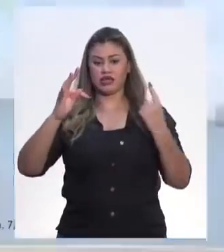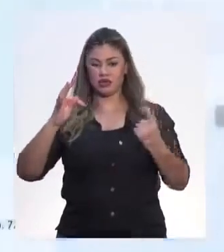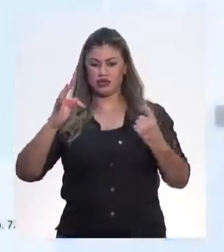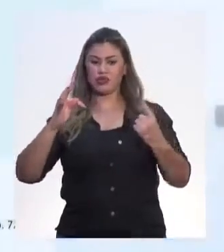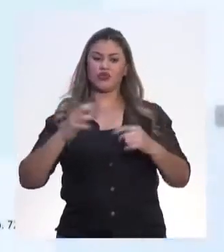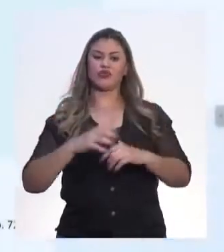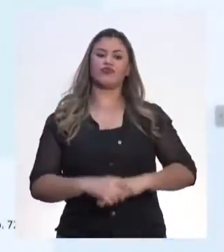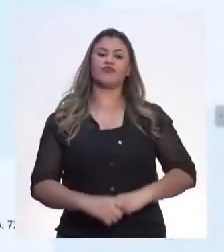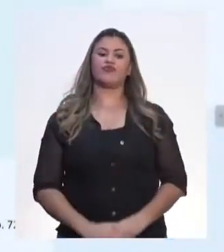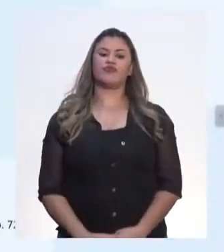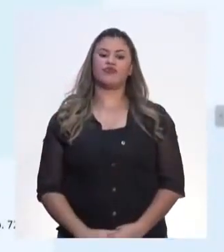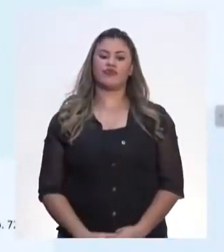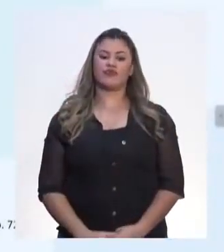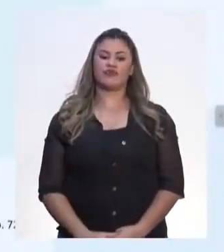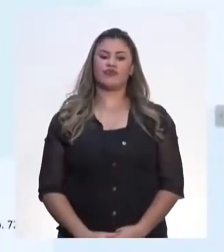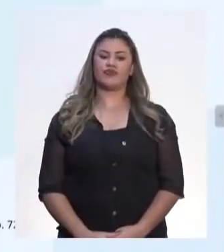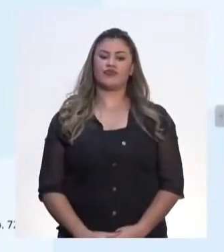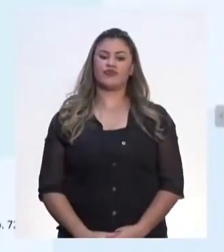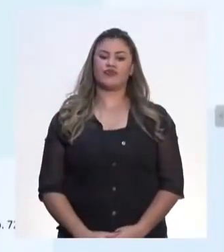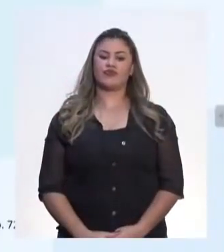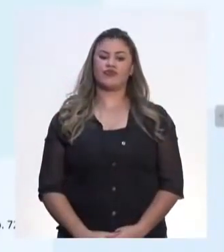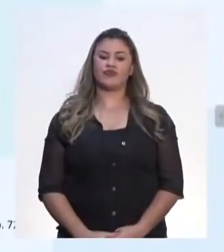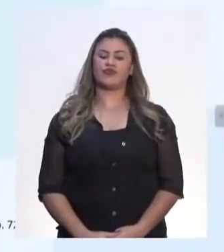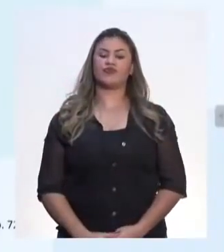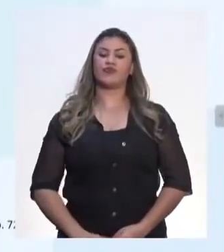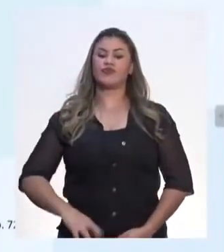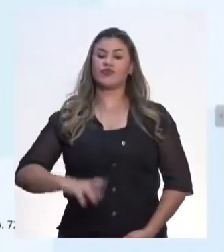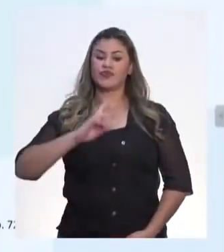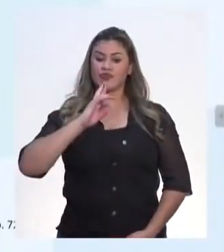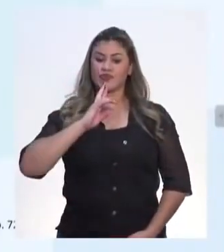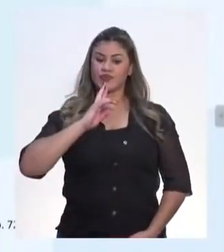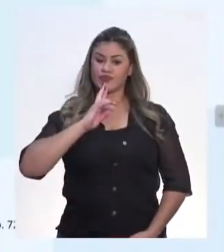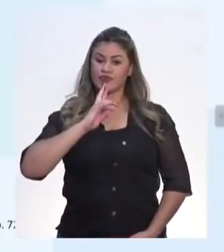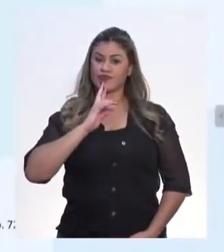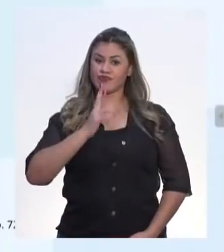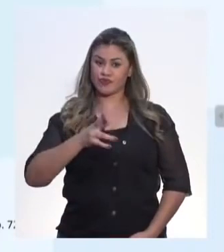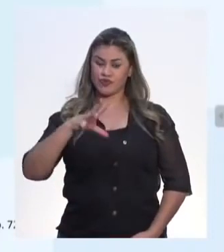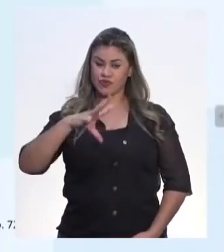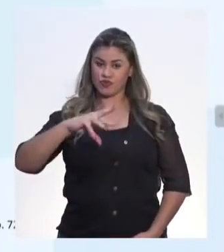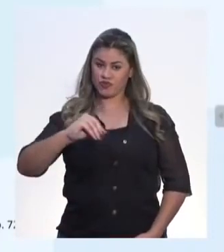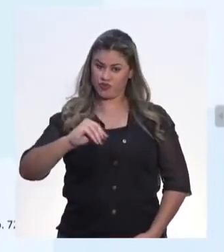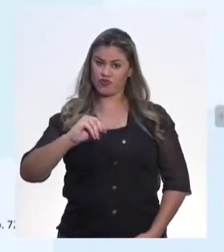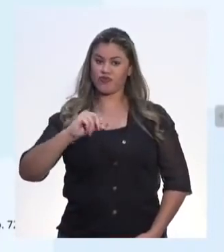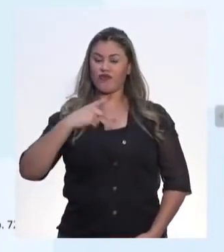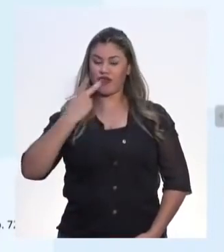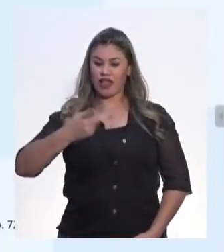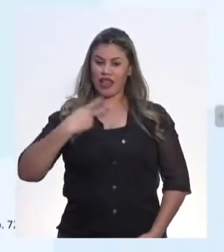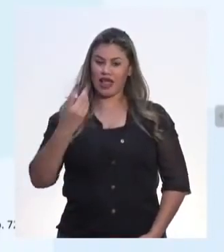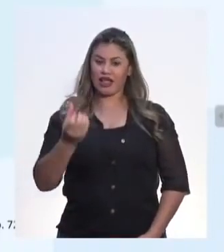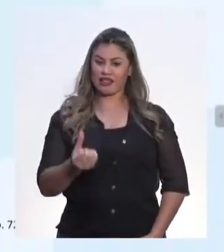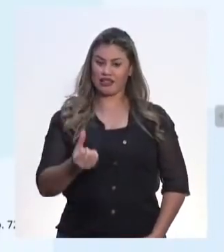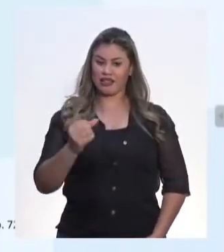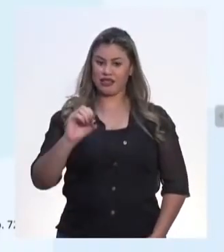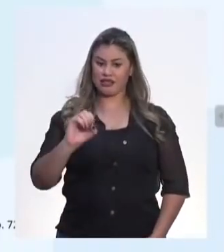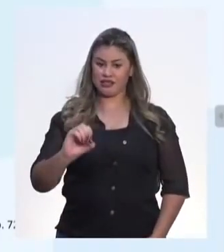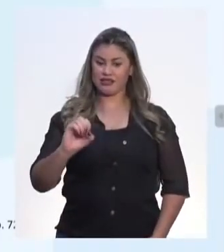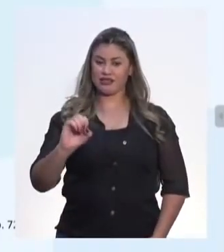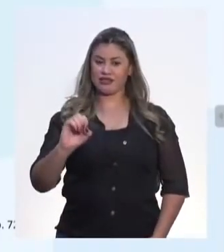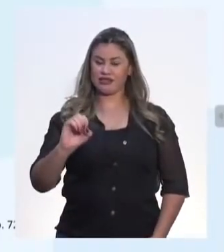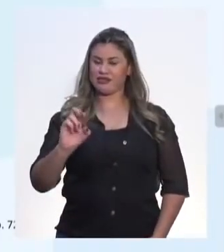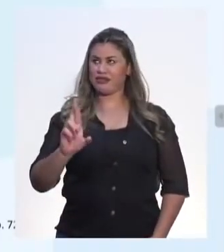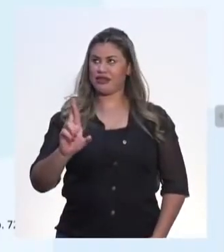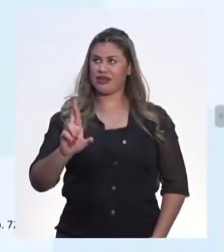como resposta aí para observar isso. Resposta, como acredito que muitos colocaram, né, Ale? 60